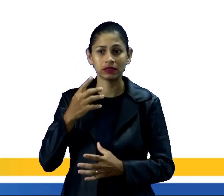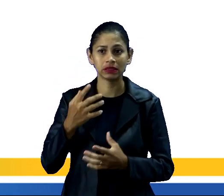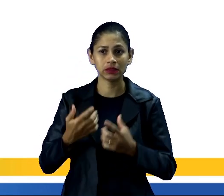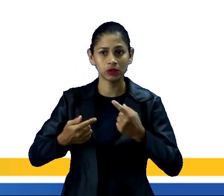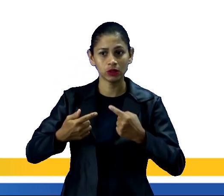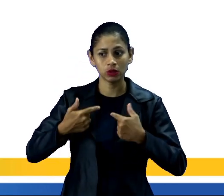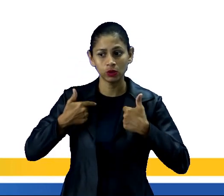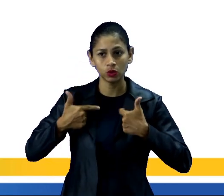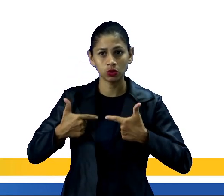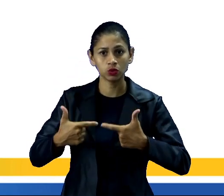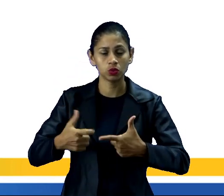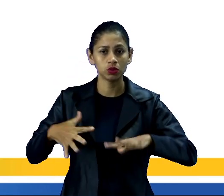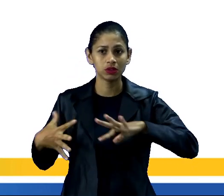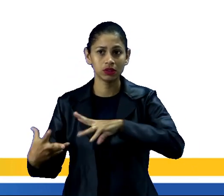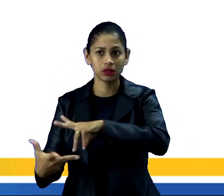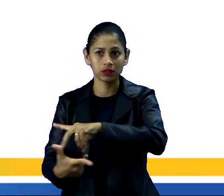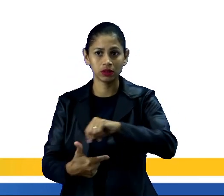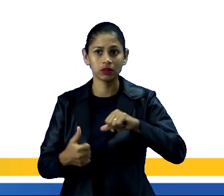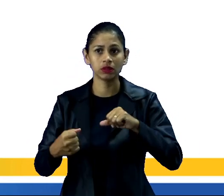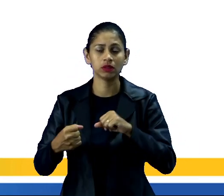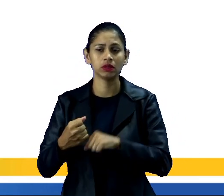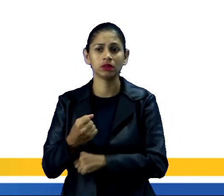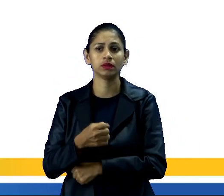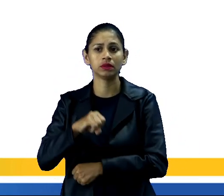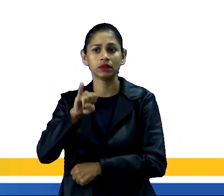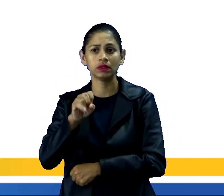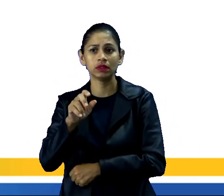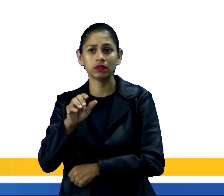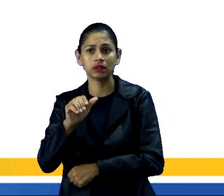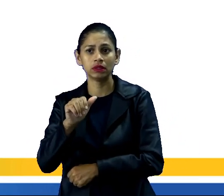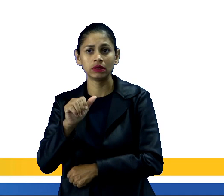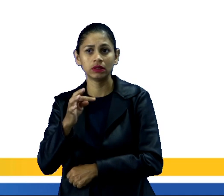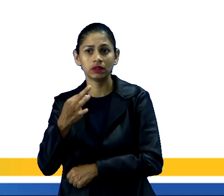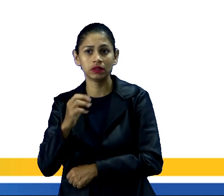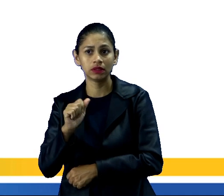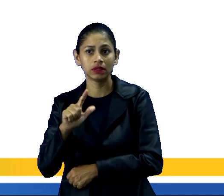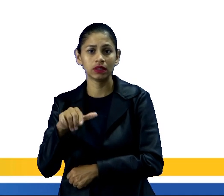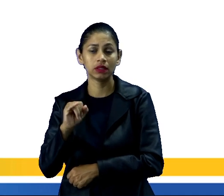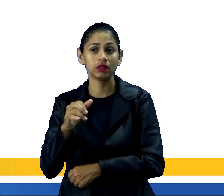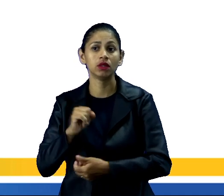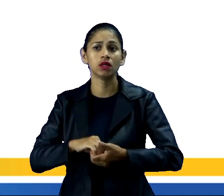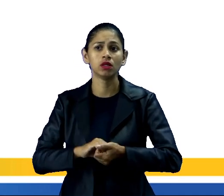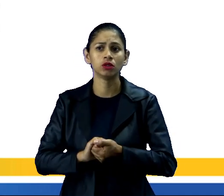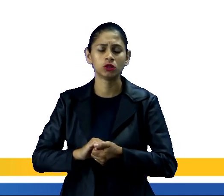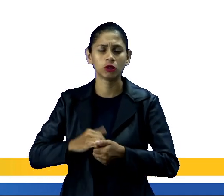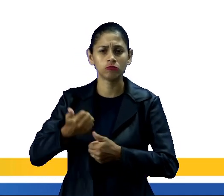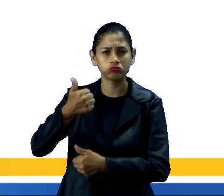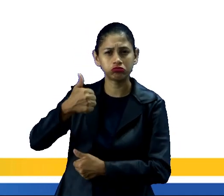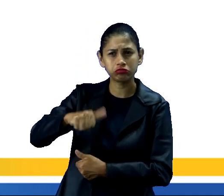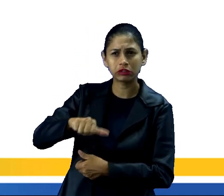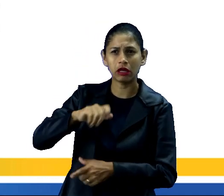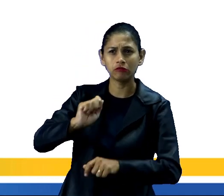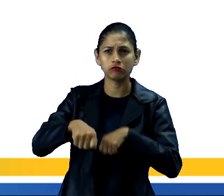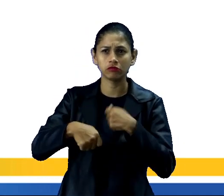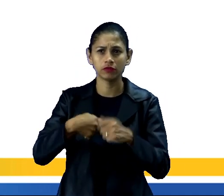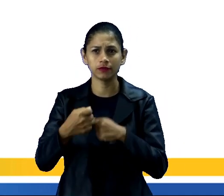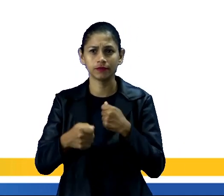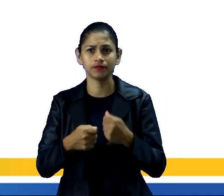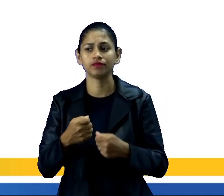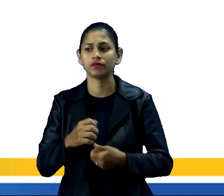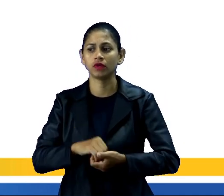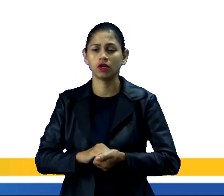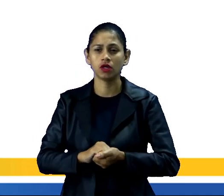Itália estava em grave situação, né, econômica, financeira, né, a morte de mais de 600 mil pessoas e uma enorme